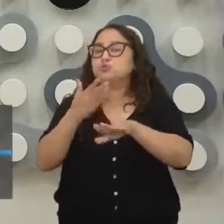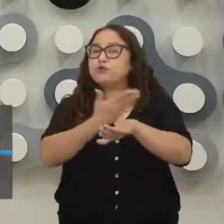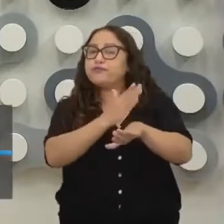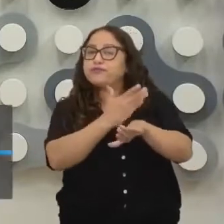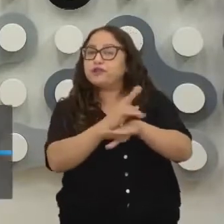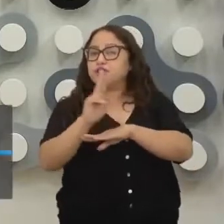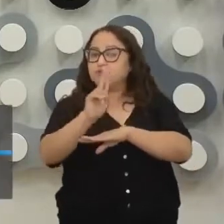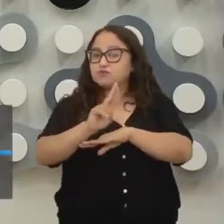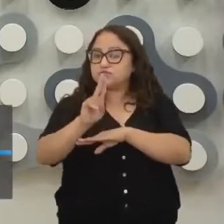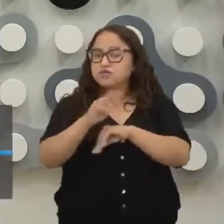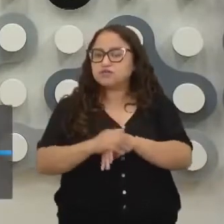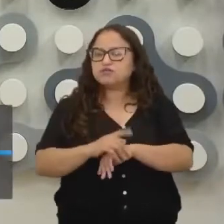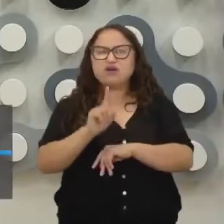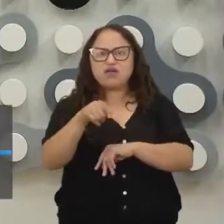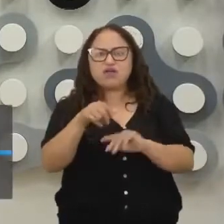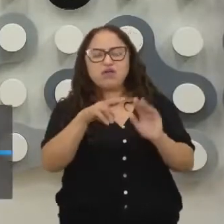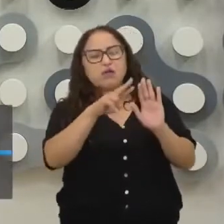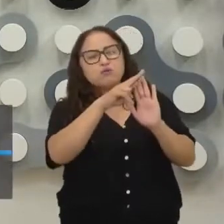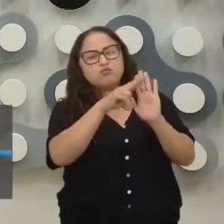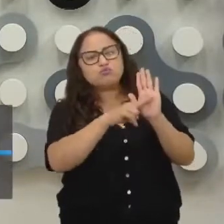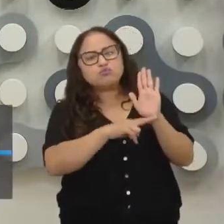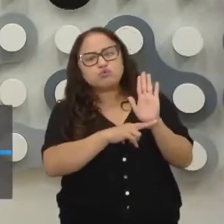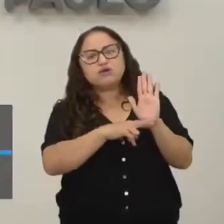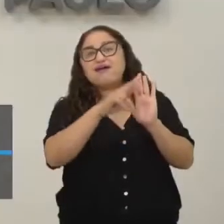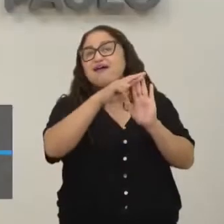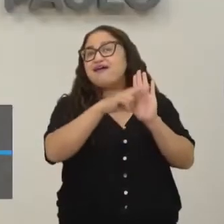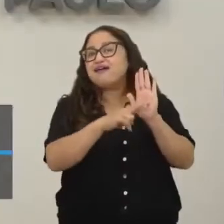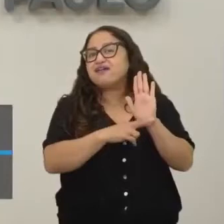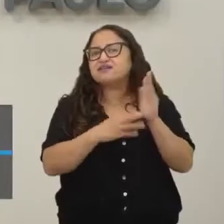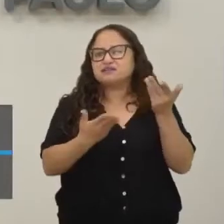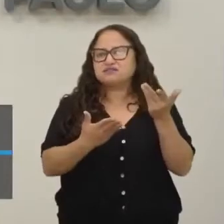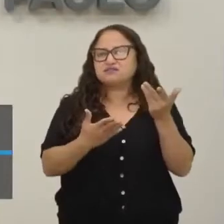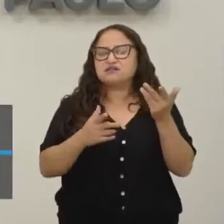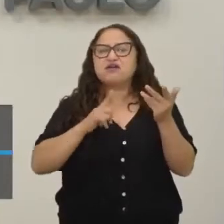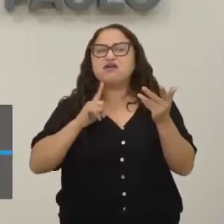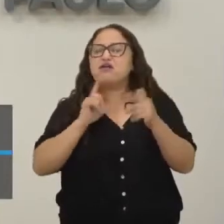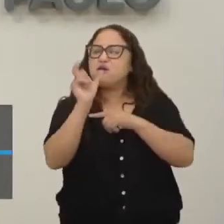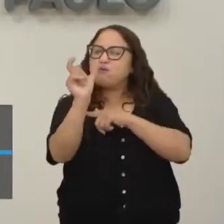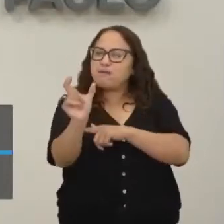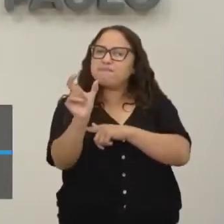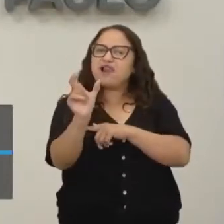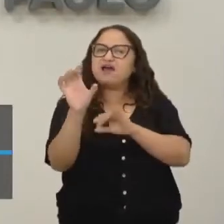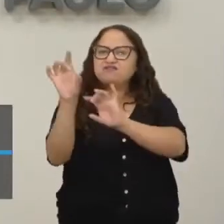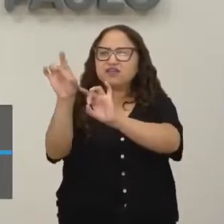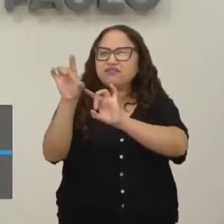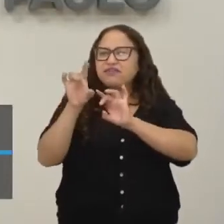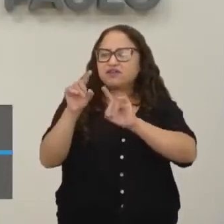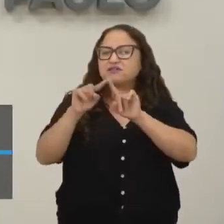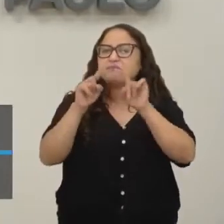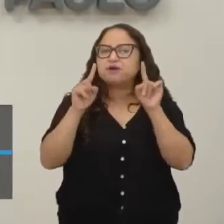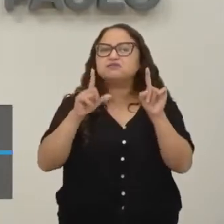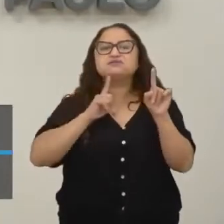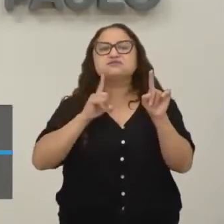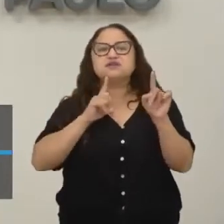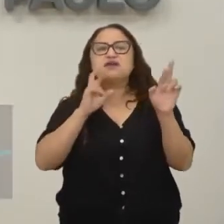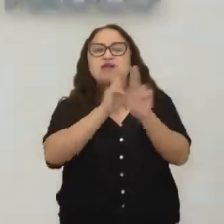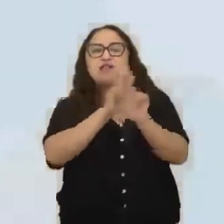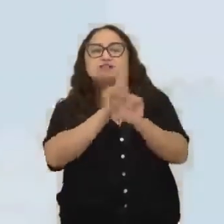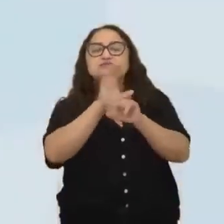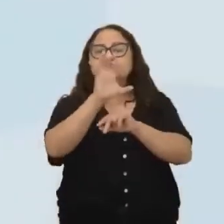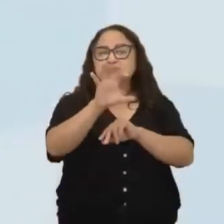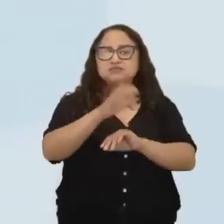Então, o protocolo é exatamente isso, Sim, tá? É um nome técnico, né? Mas tem a ver com isso, né? Isso. Muito bem. Aí tem a